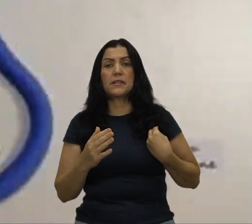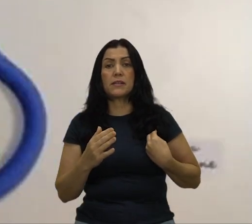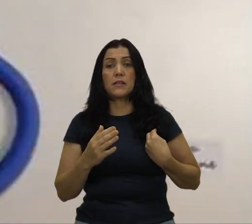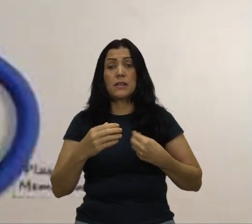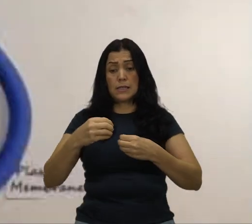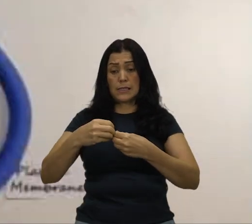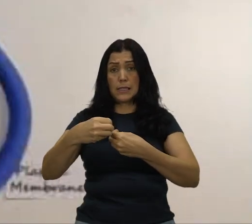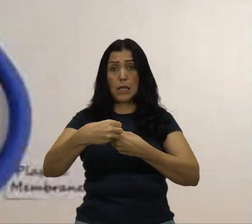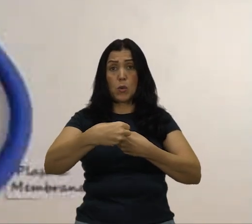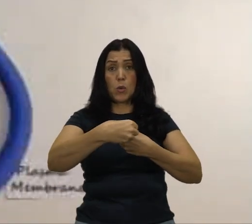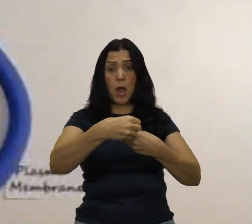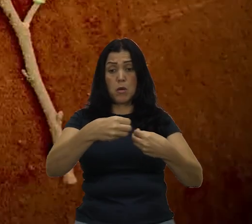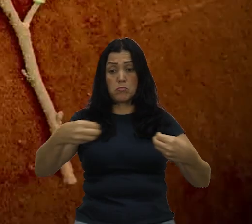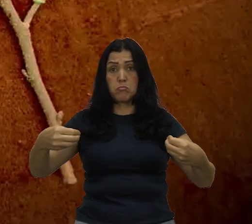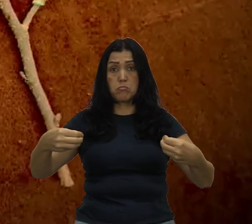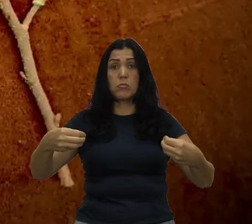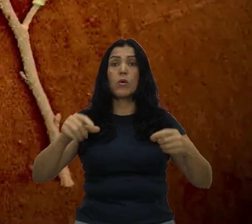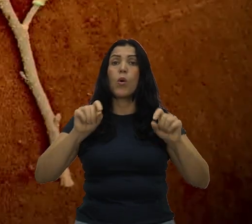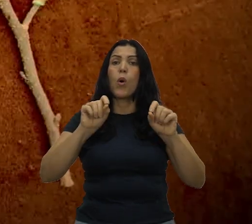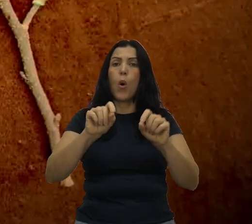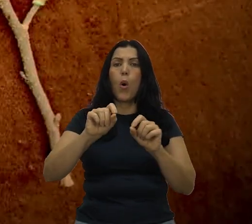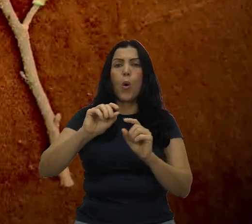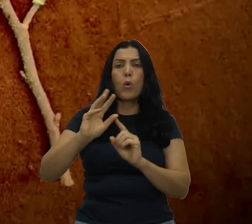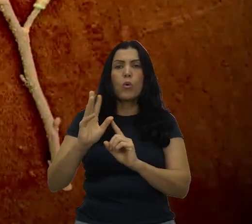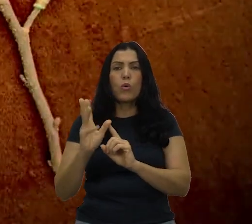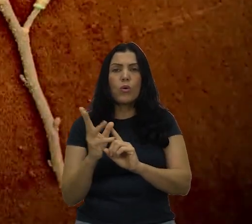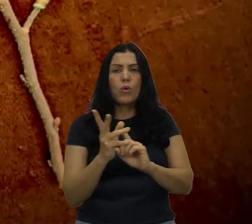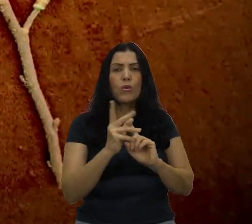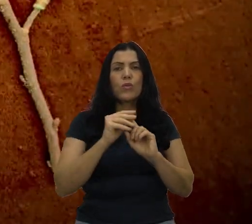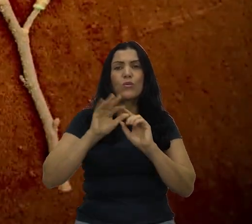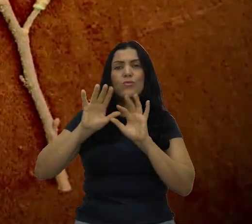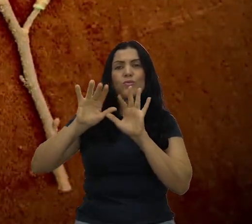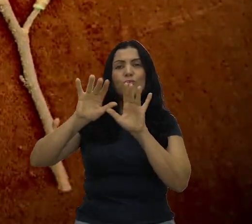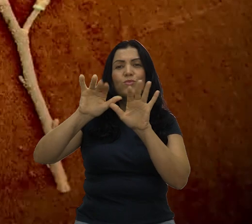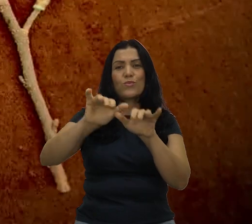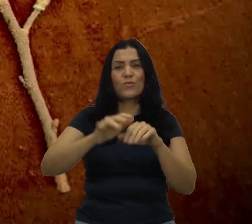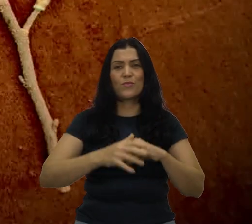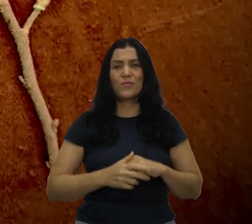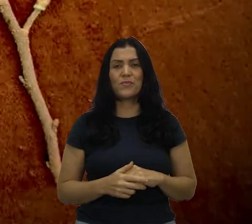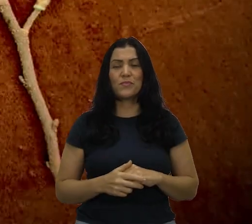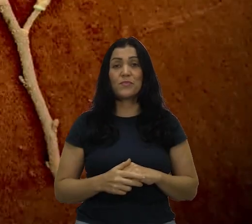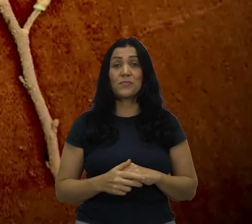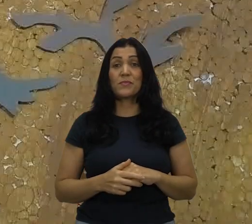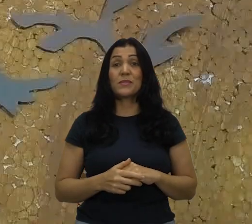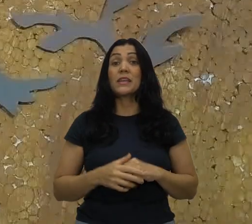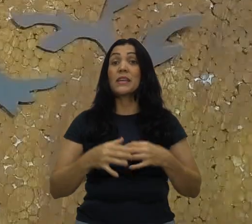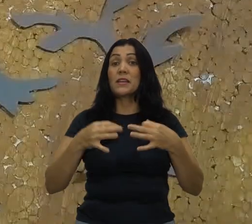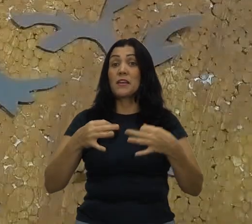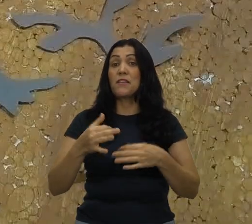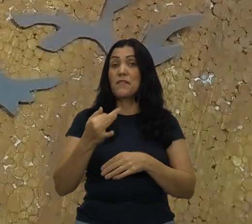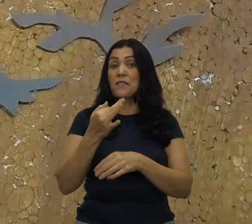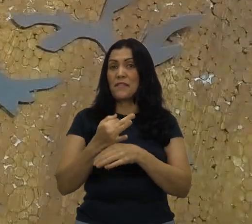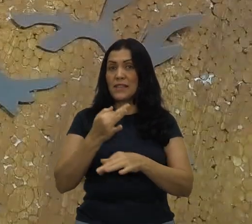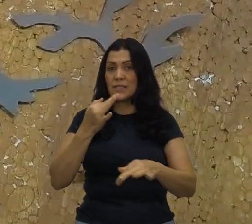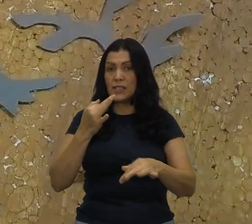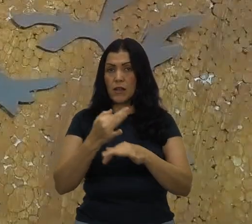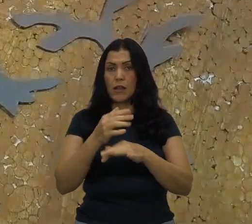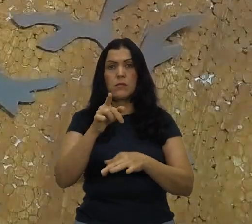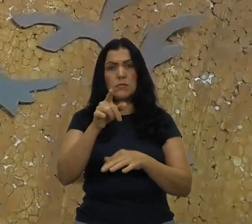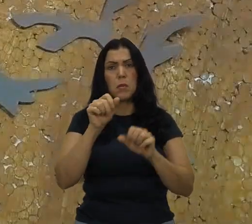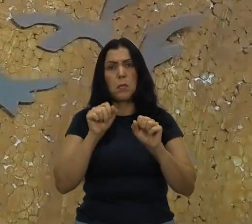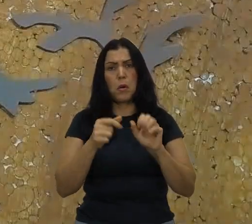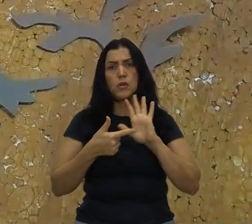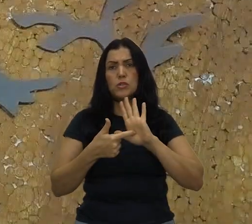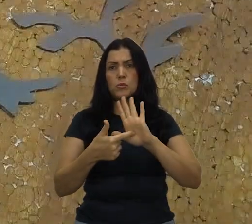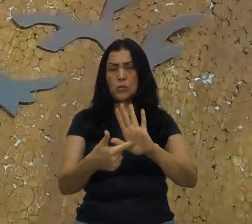a divisão celular ou até mesmo a metamorfose de um inseto. Física. Aqui